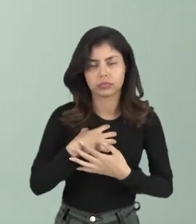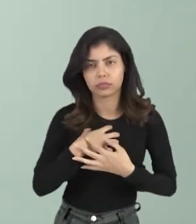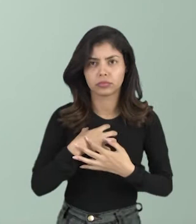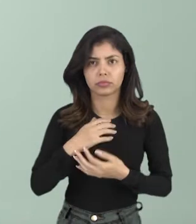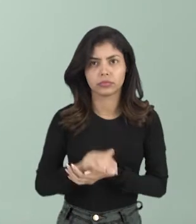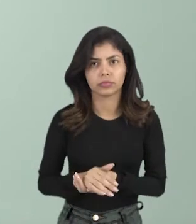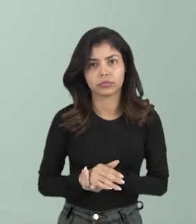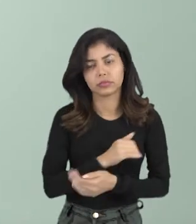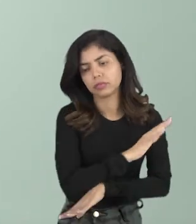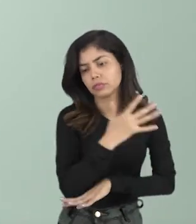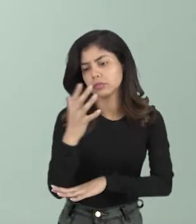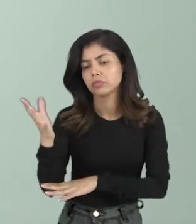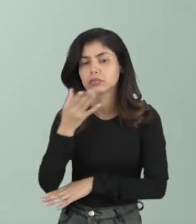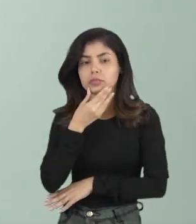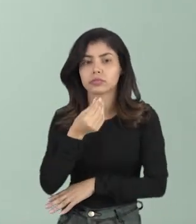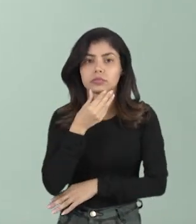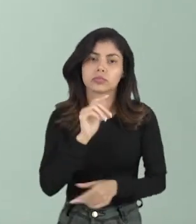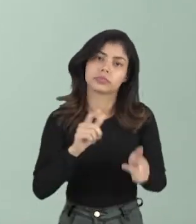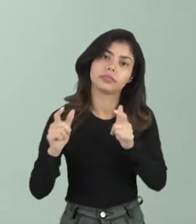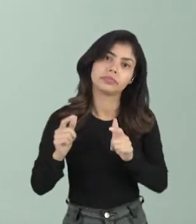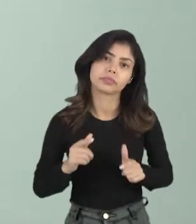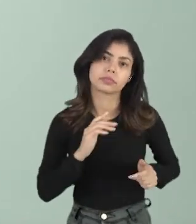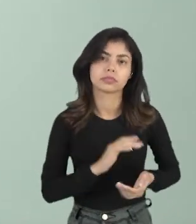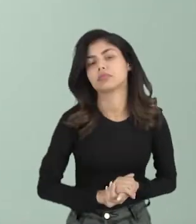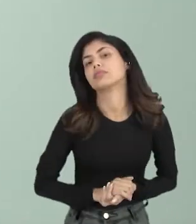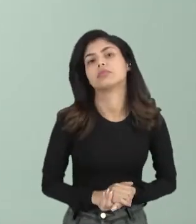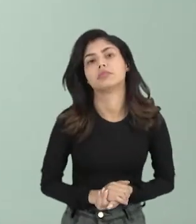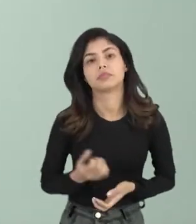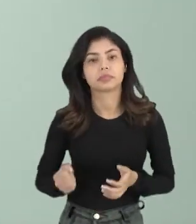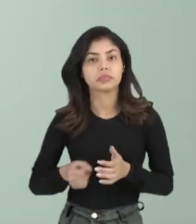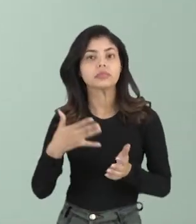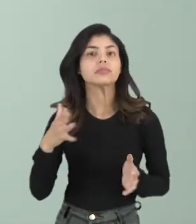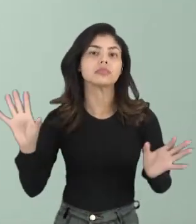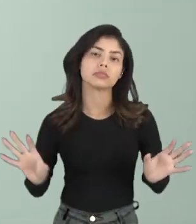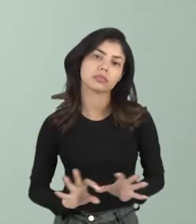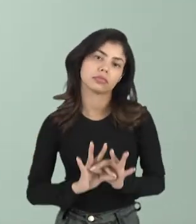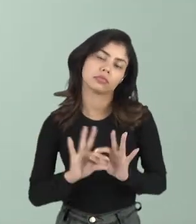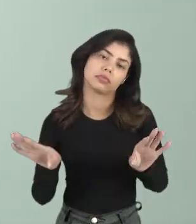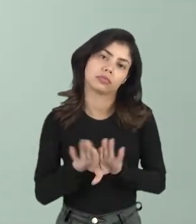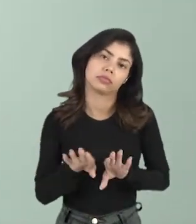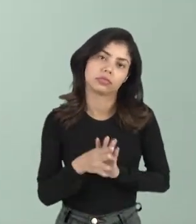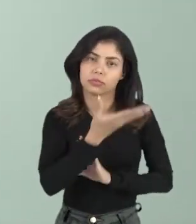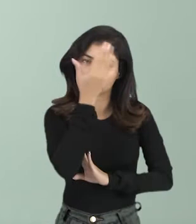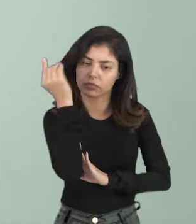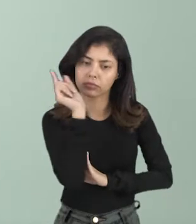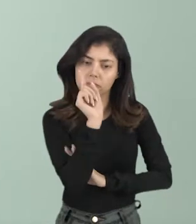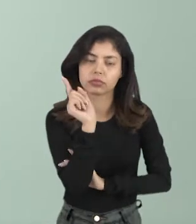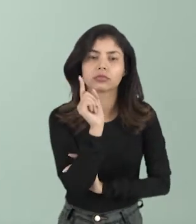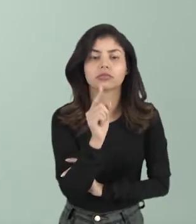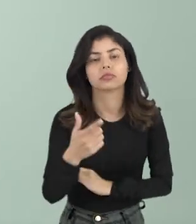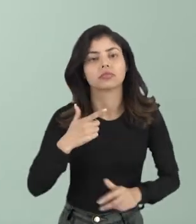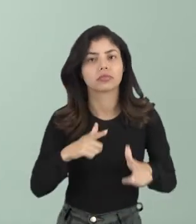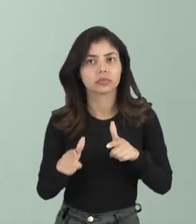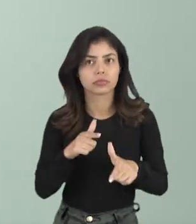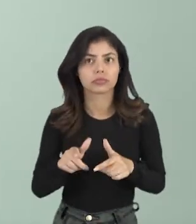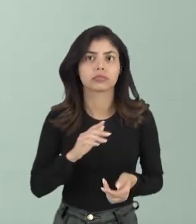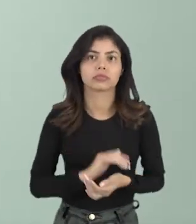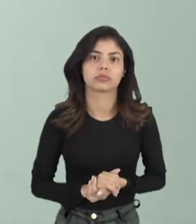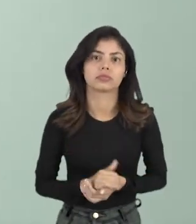momentos, paisagens, homens, locais, e estava muito atrelada também, não se esqueçam, ao trabalho